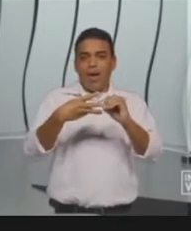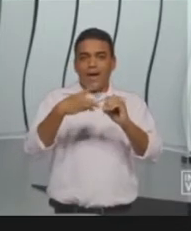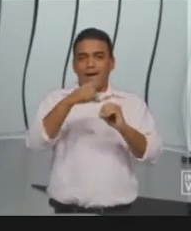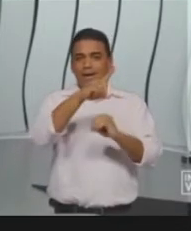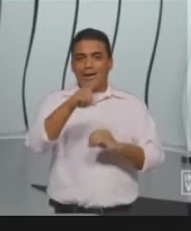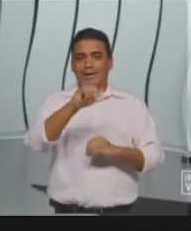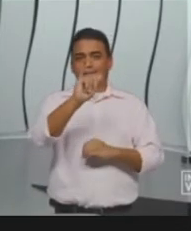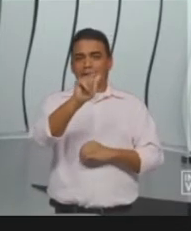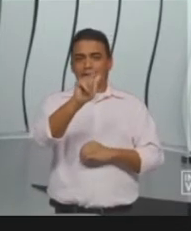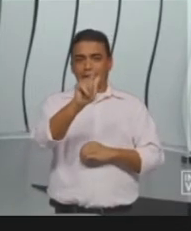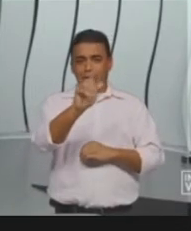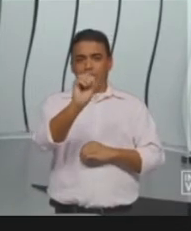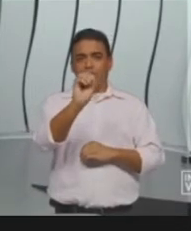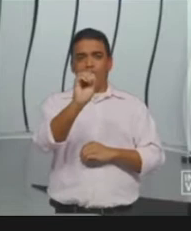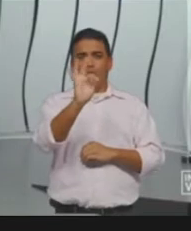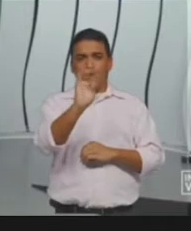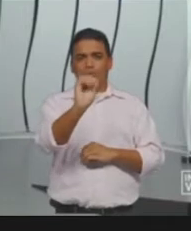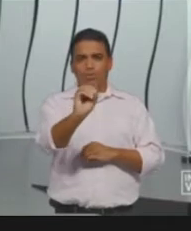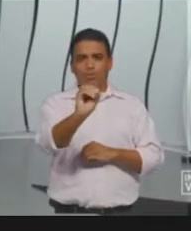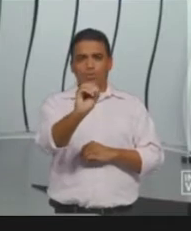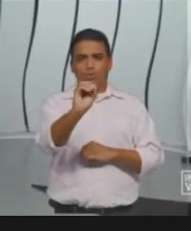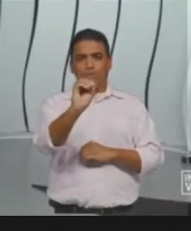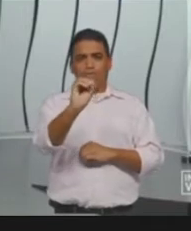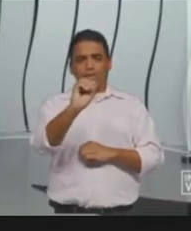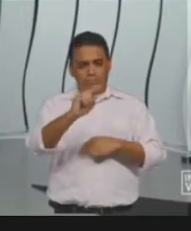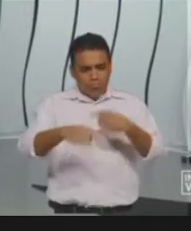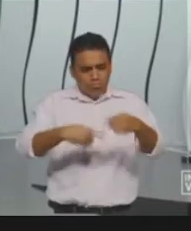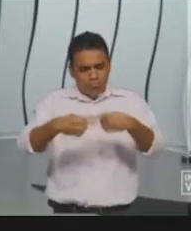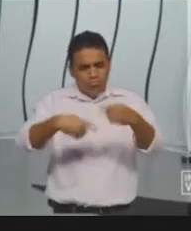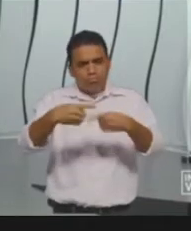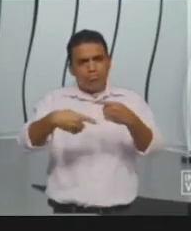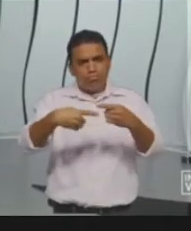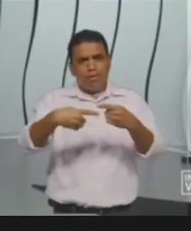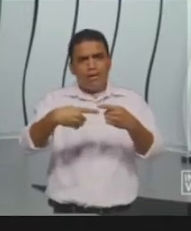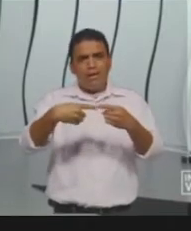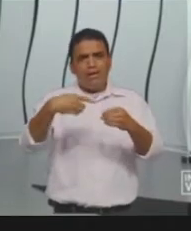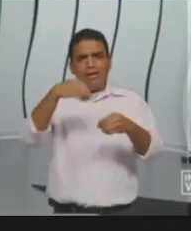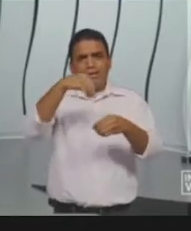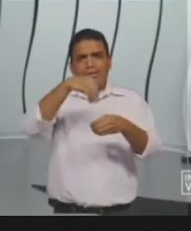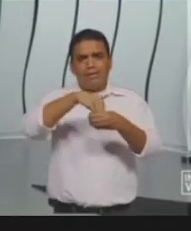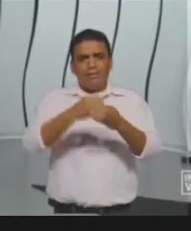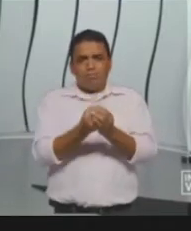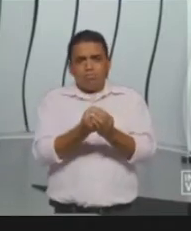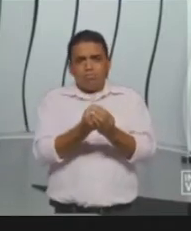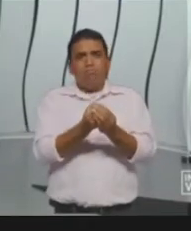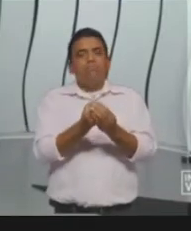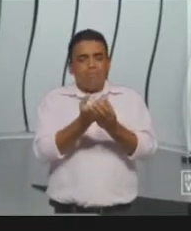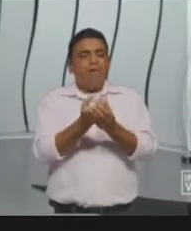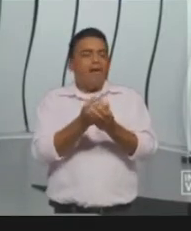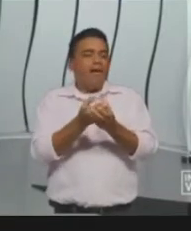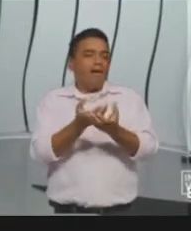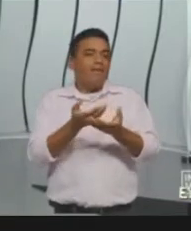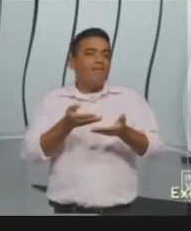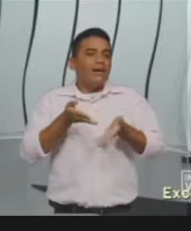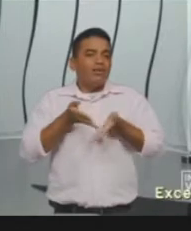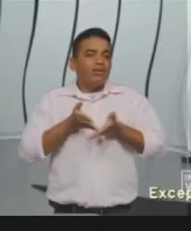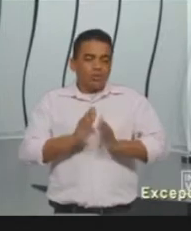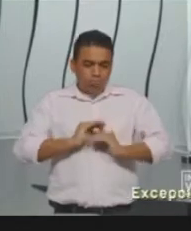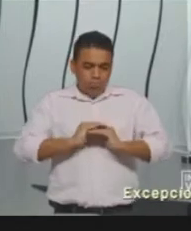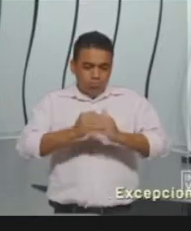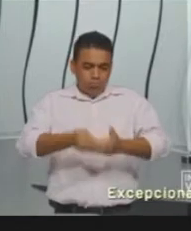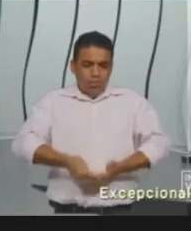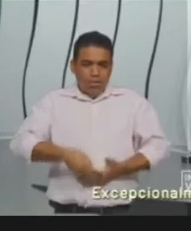E esse zigoto, ele vai se desenvolver num embrião e vai dar origem depois ao feto, e aí nós